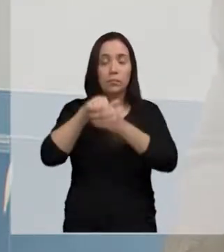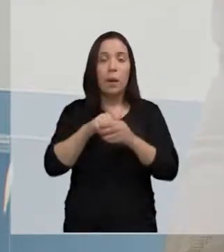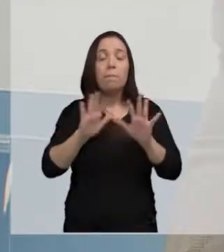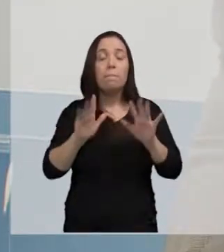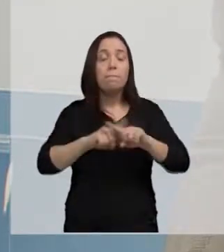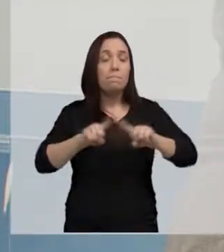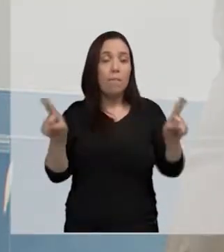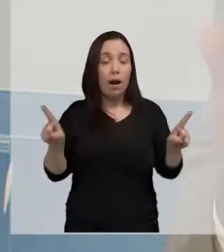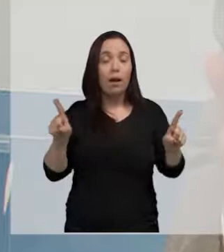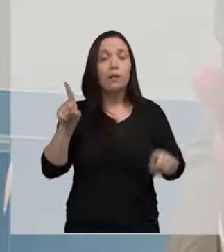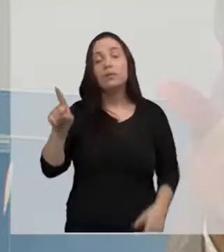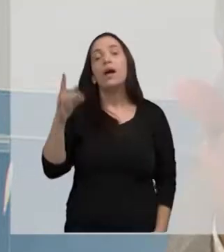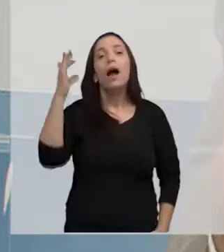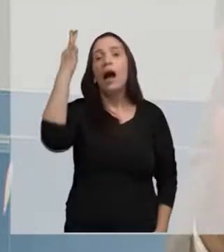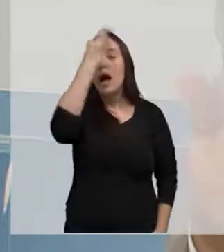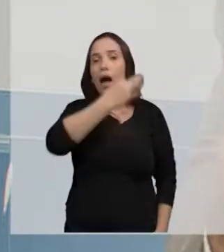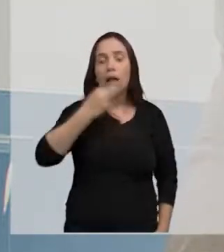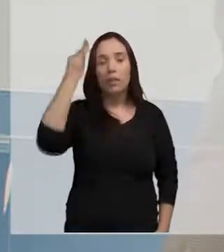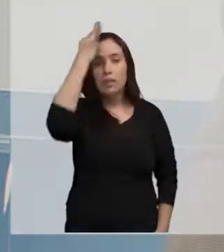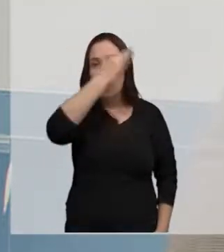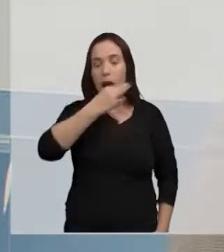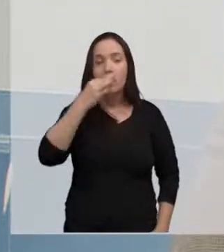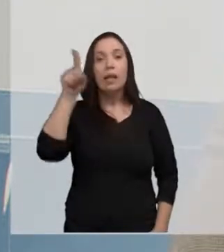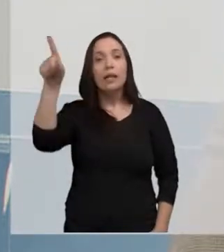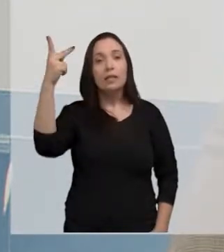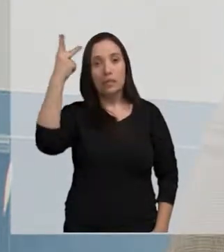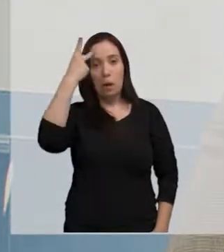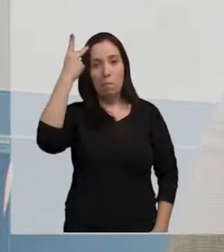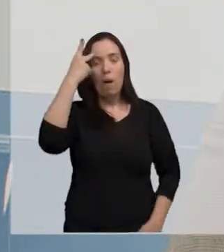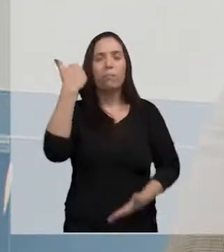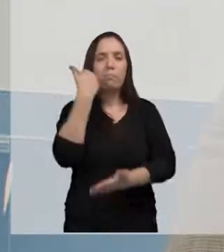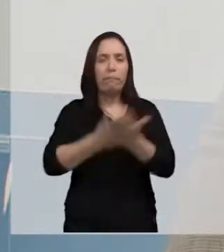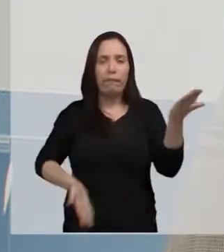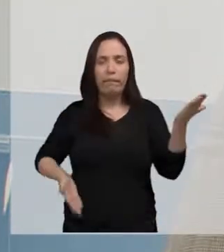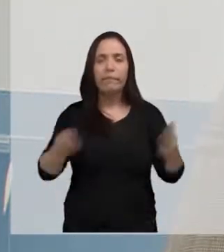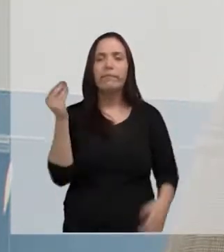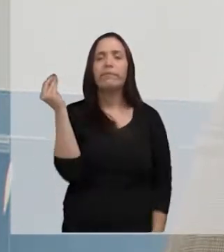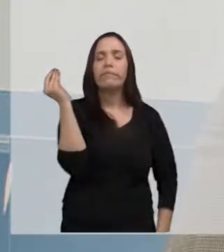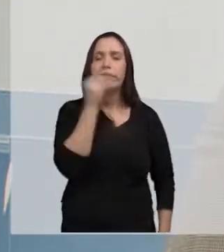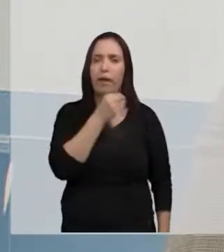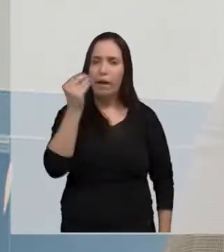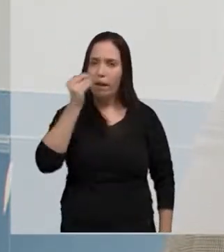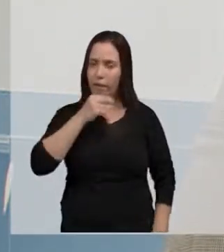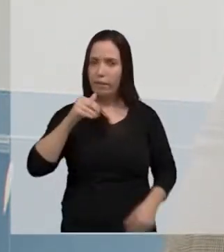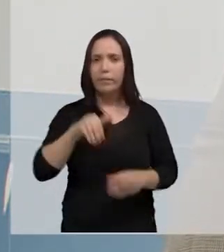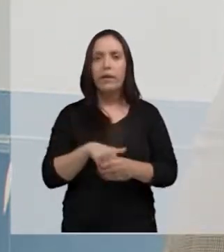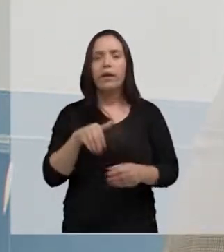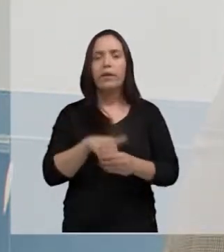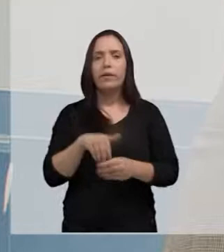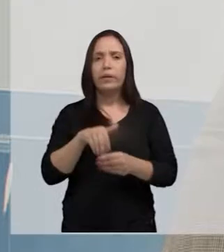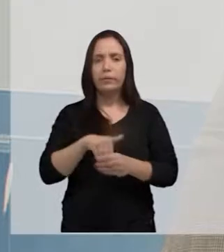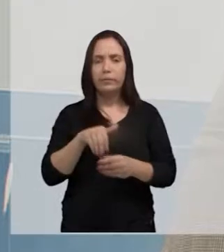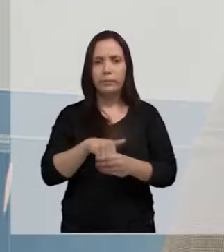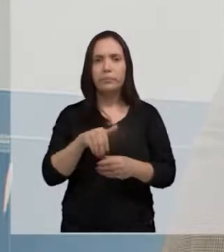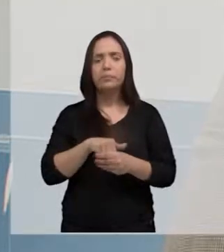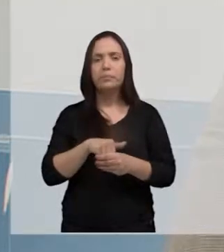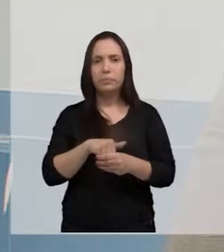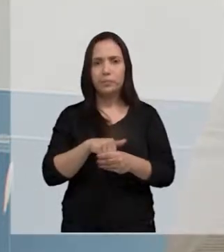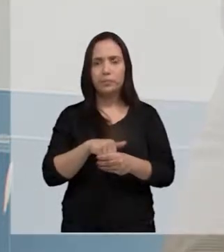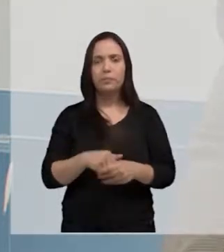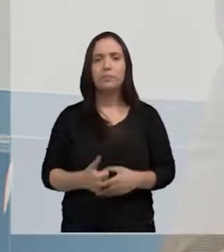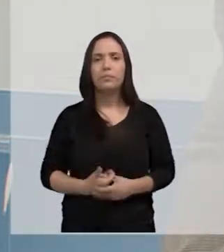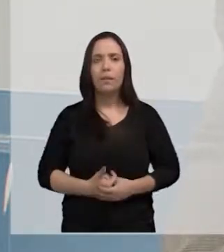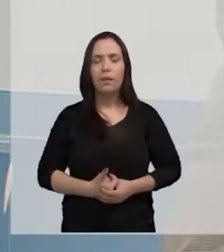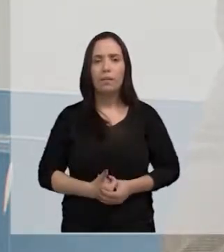tem um porém, o Fernando Haddad de São Paulo perdeu e perdeu feio. Perdeu muito feio. A diferença Perdeu é muito feio. grande. Perdeu muito e perdeu feio. Né?